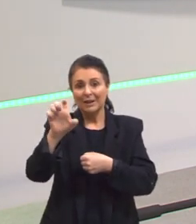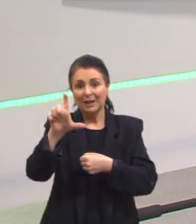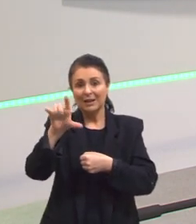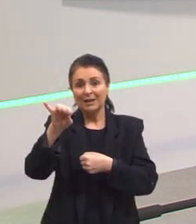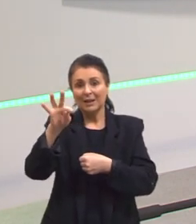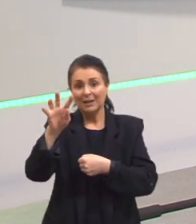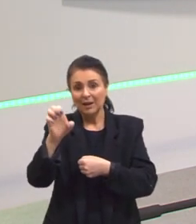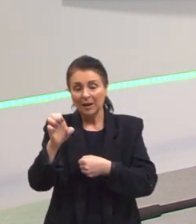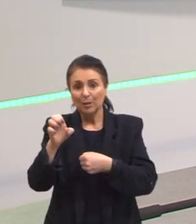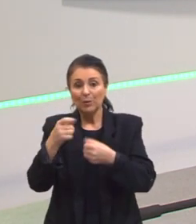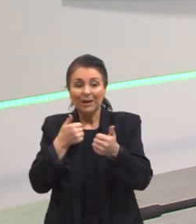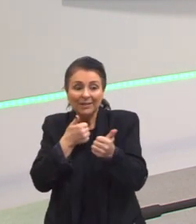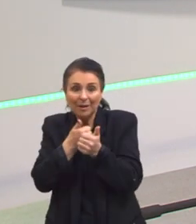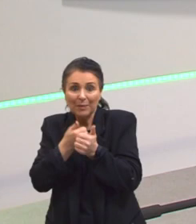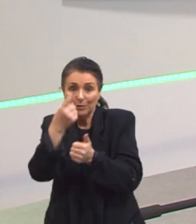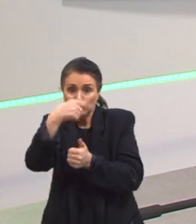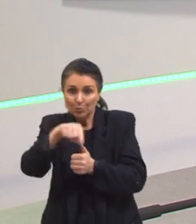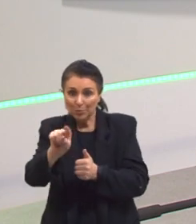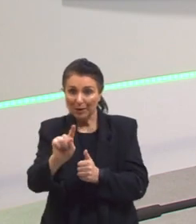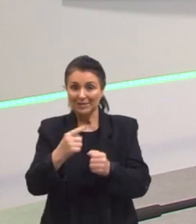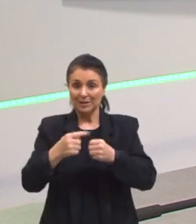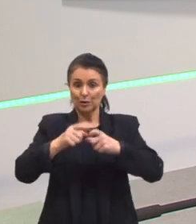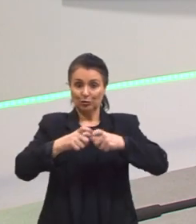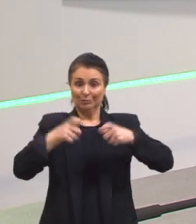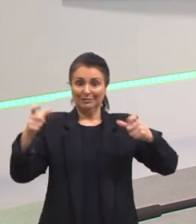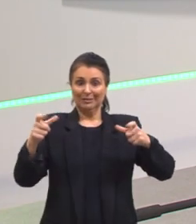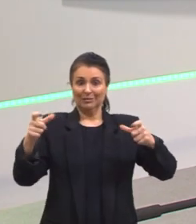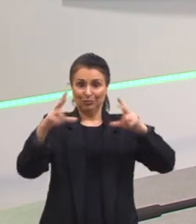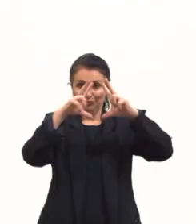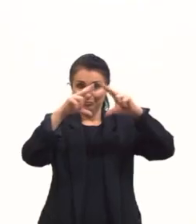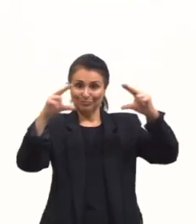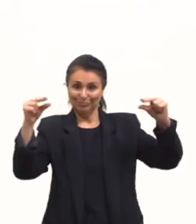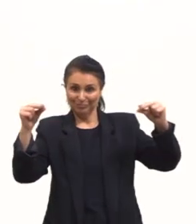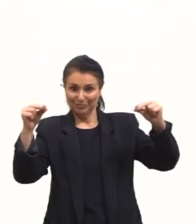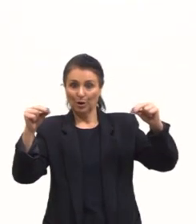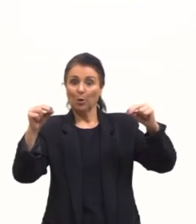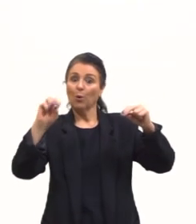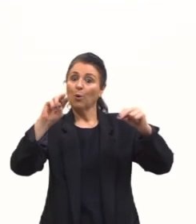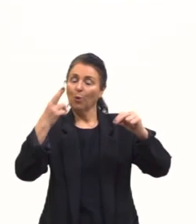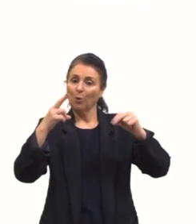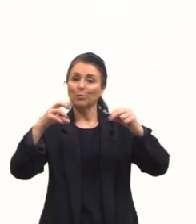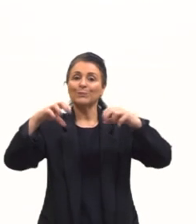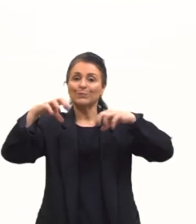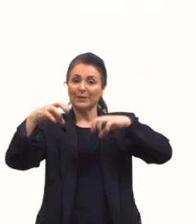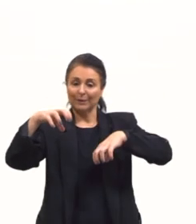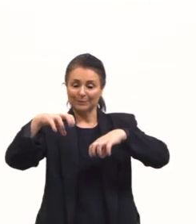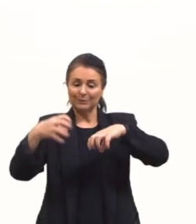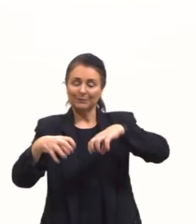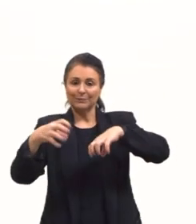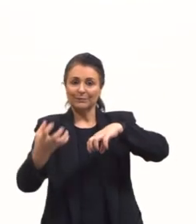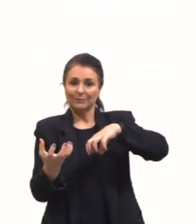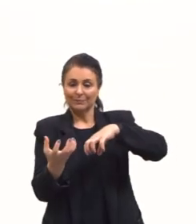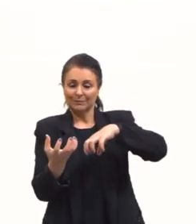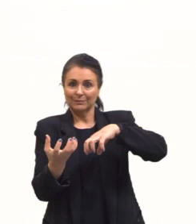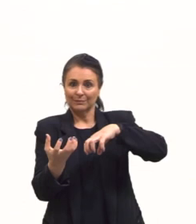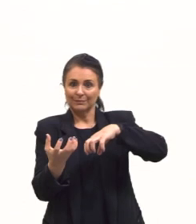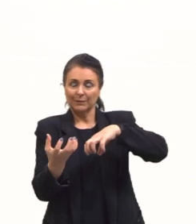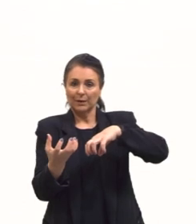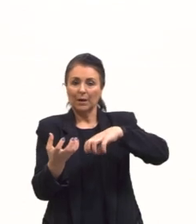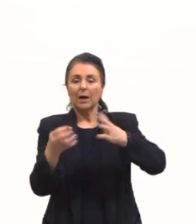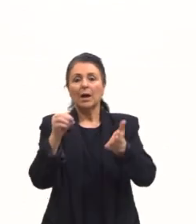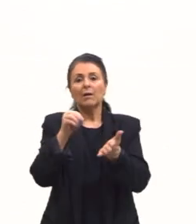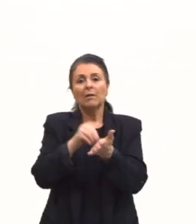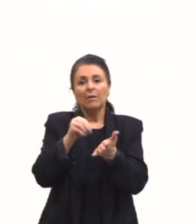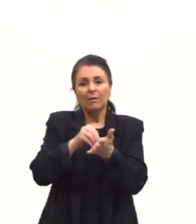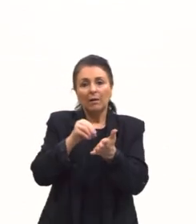a né nossa capital Brasília tá meninas e meninos olha lá o desemprego e subemprego que que acontece essa